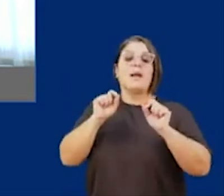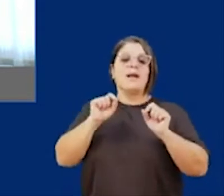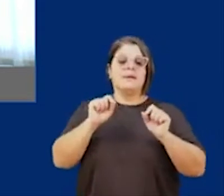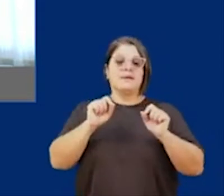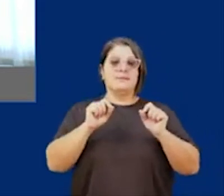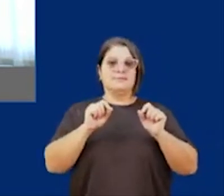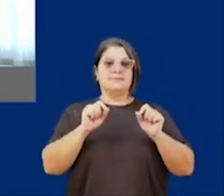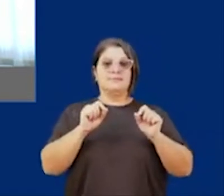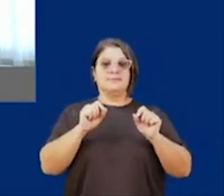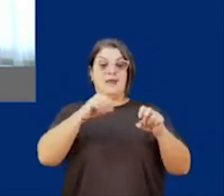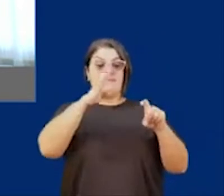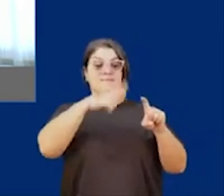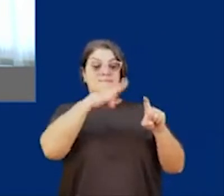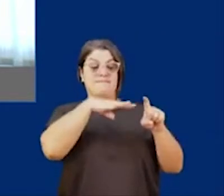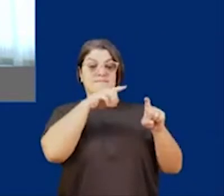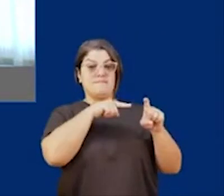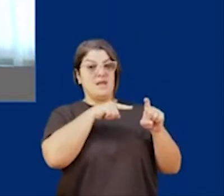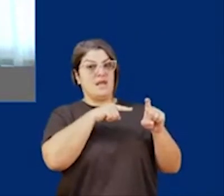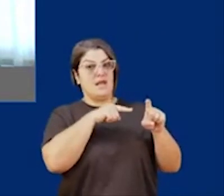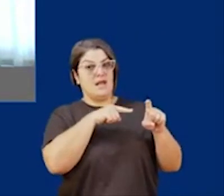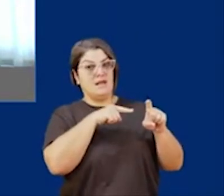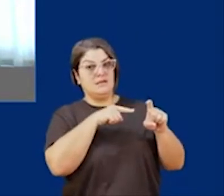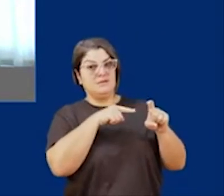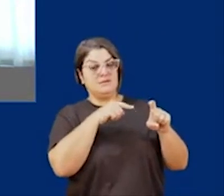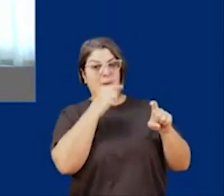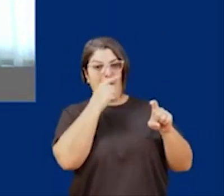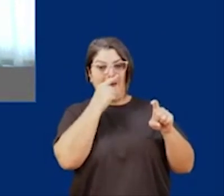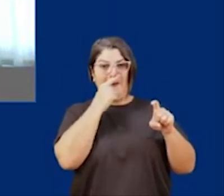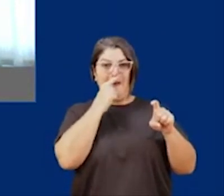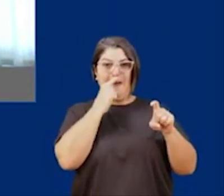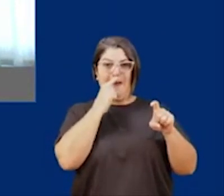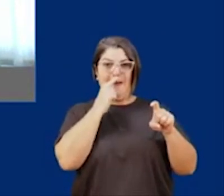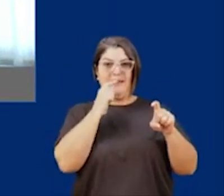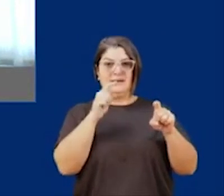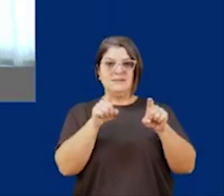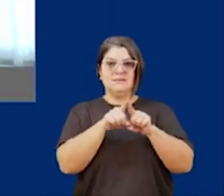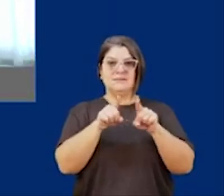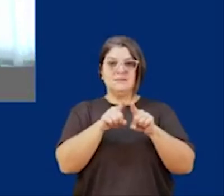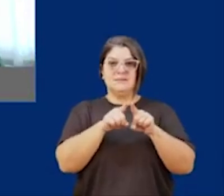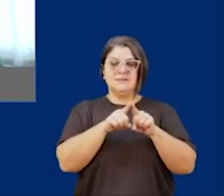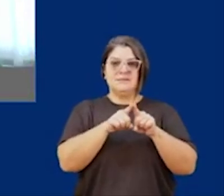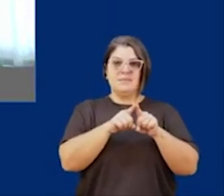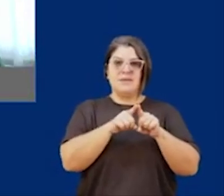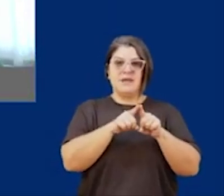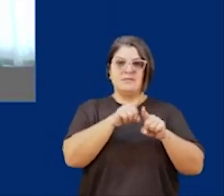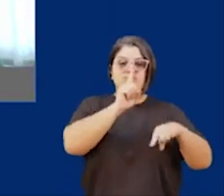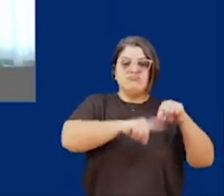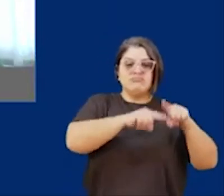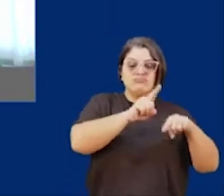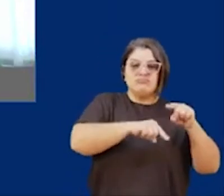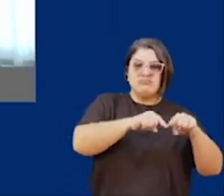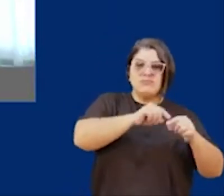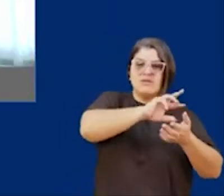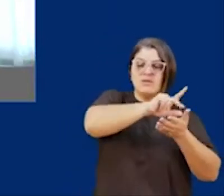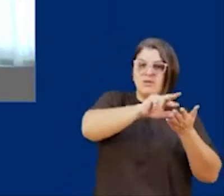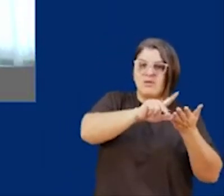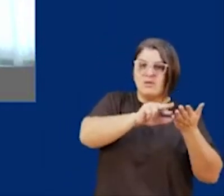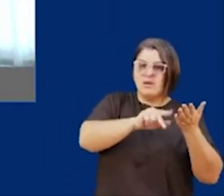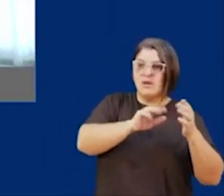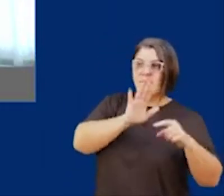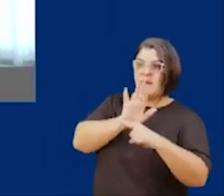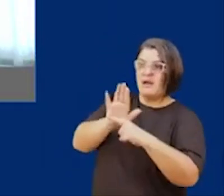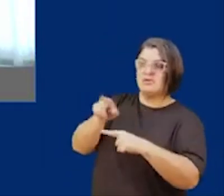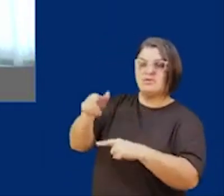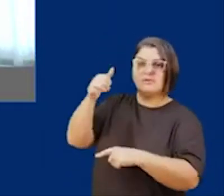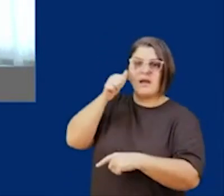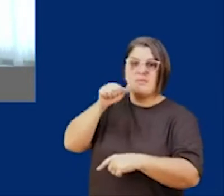crenças, mitos, e com elementos para subsidiar a mulher, para identificar que as coisas não